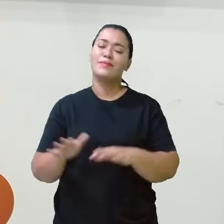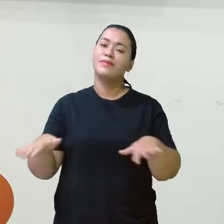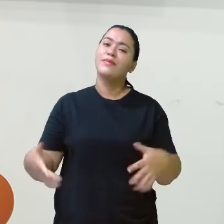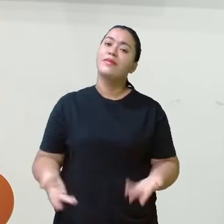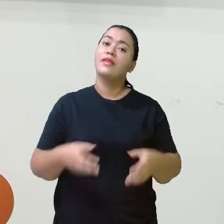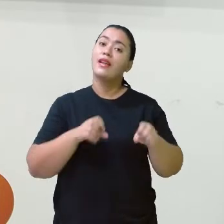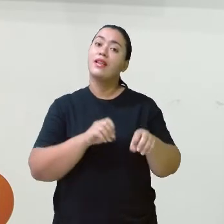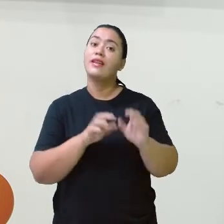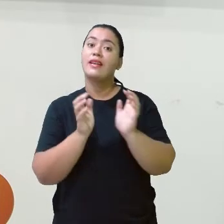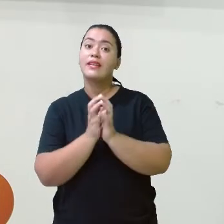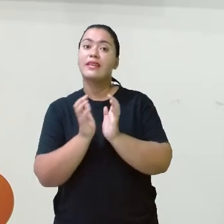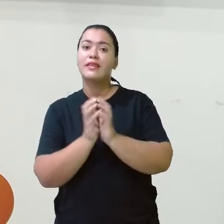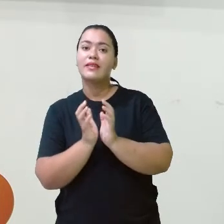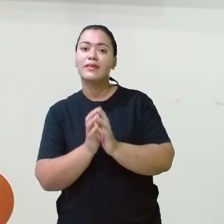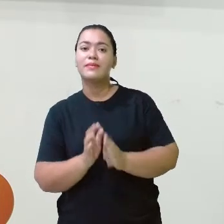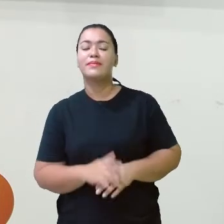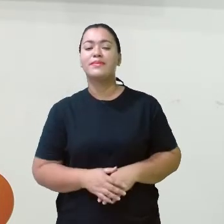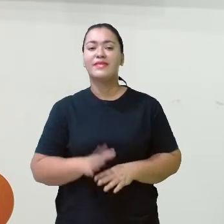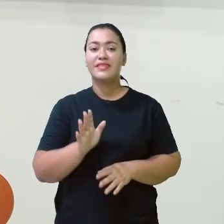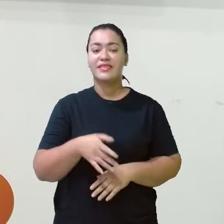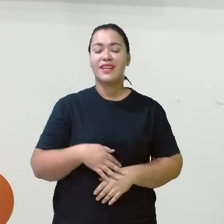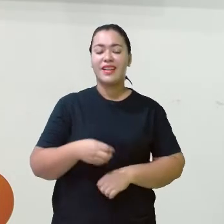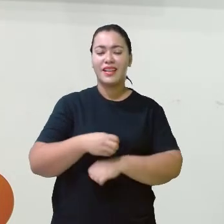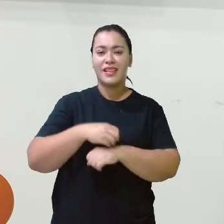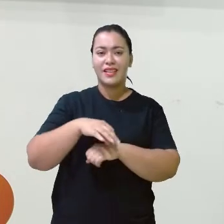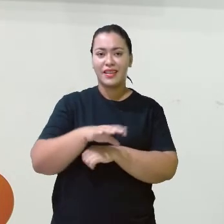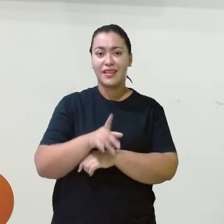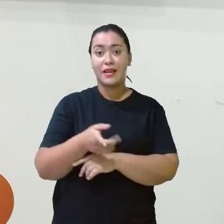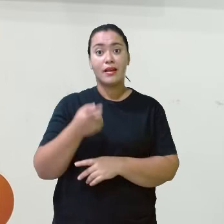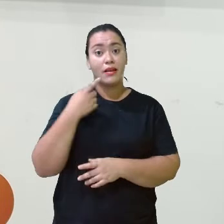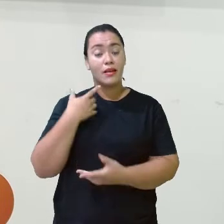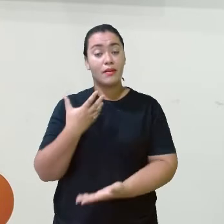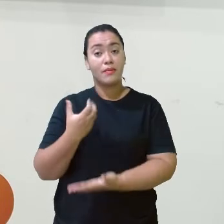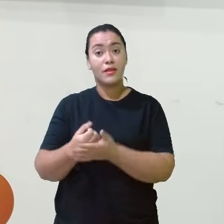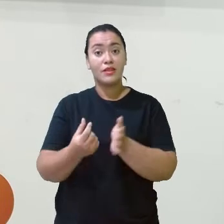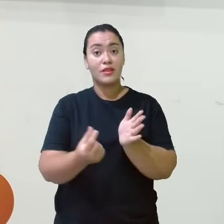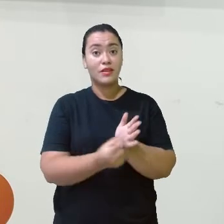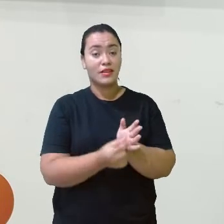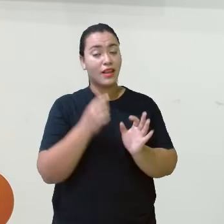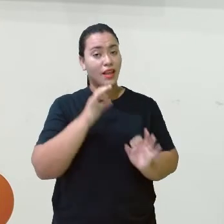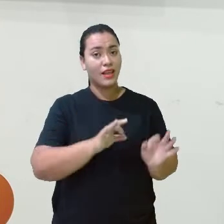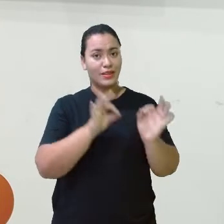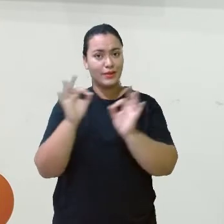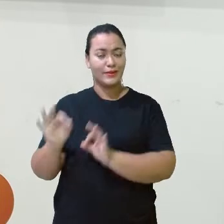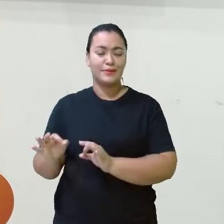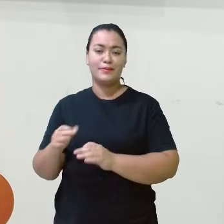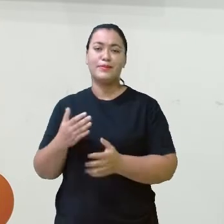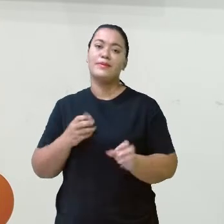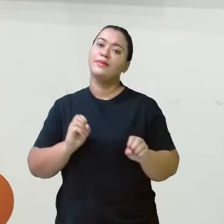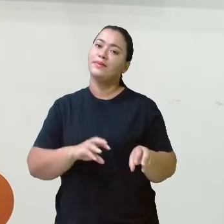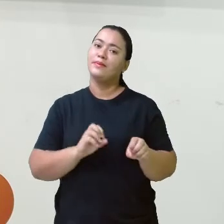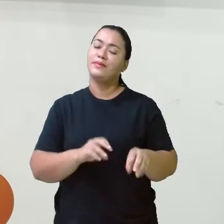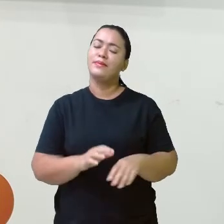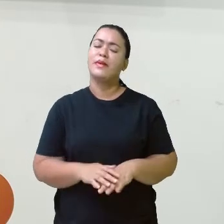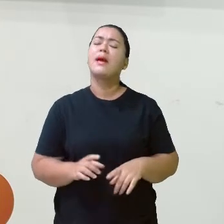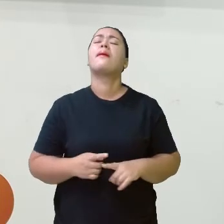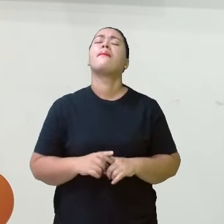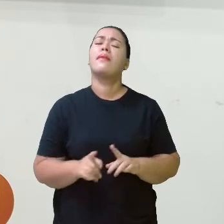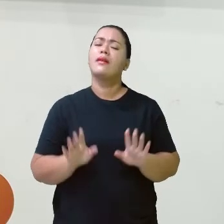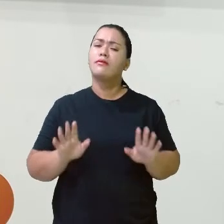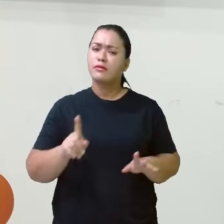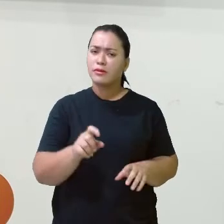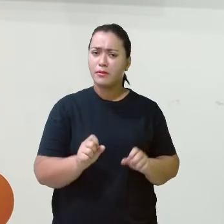Educa Recife é a dica, baixa o aplicativo e assiste a aula por lá, tá certo? Mas você também